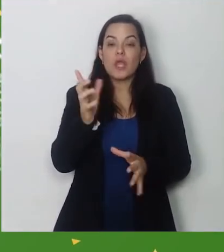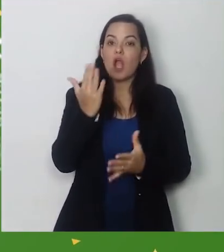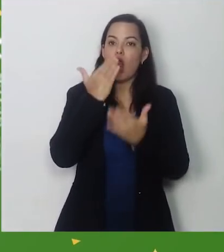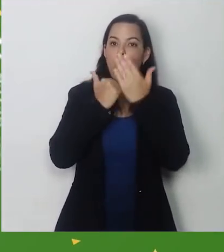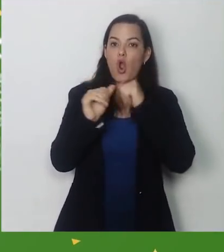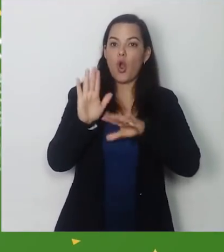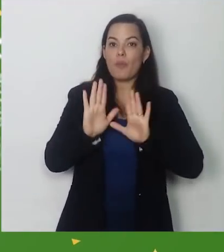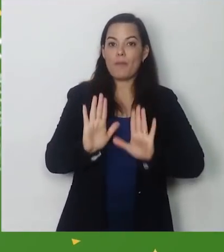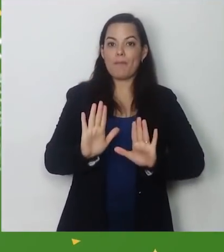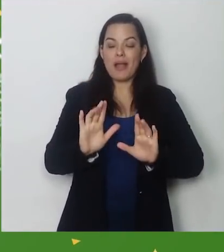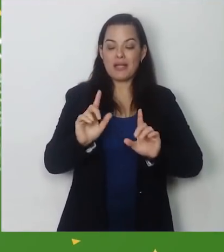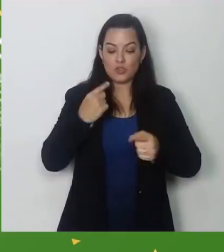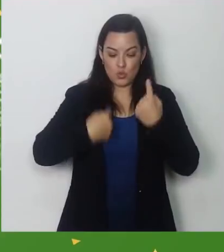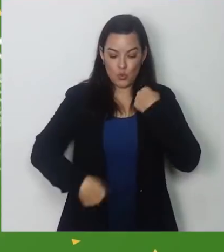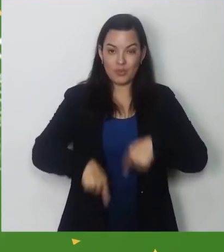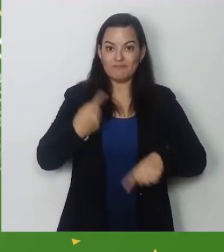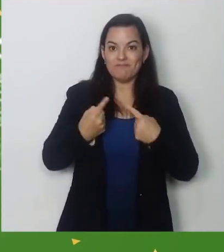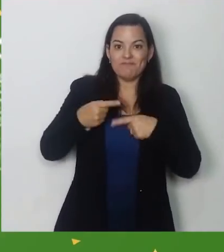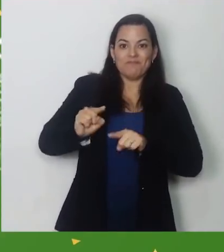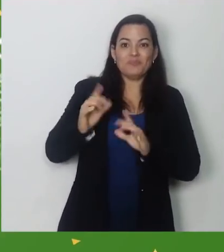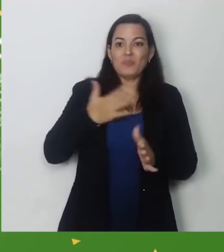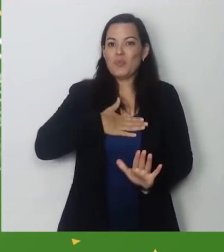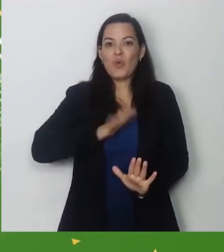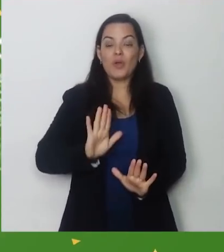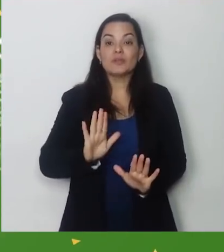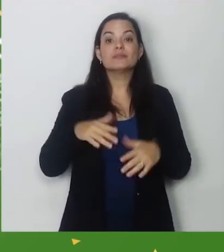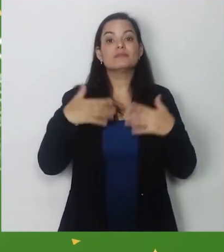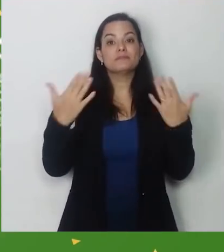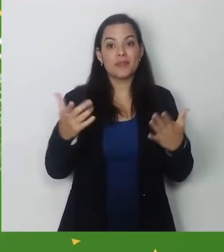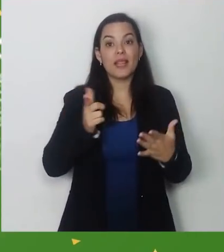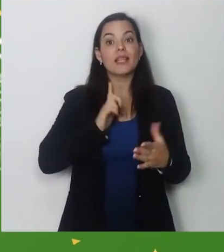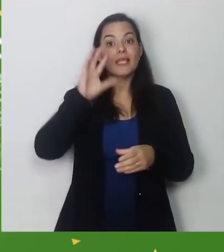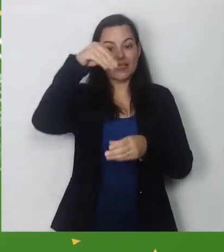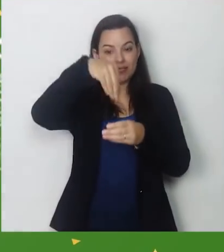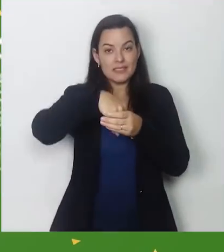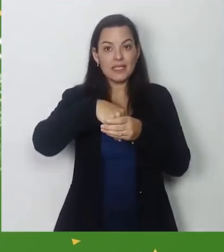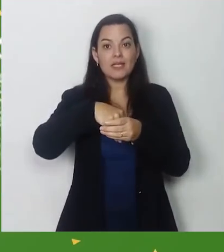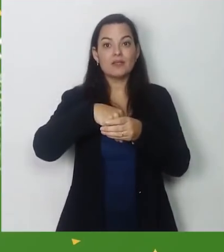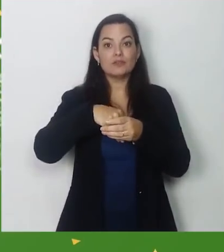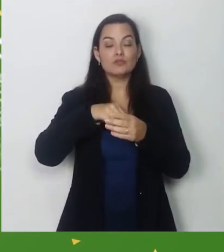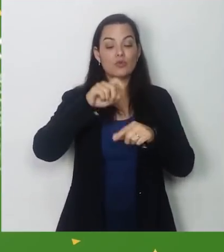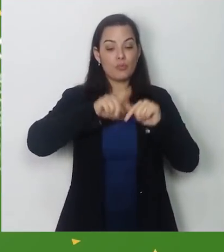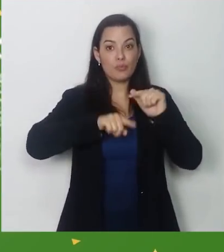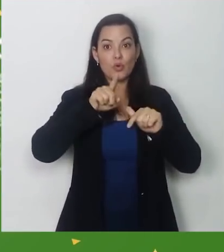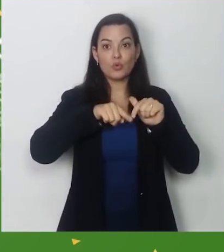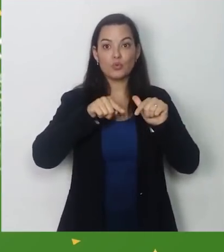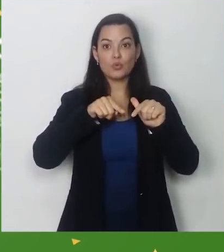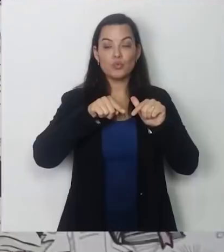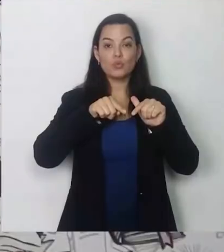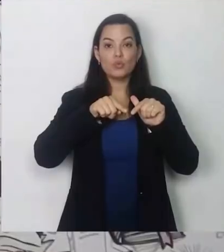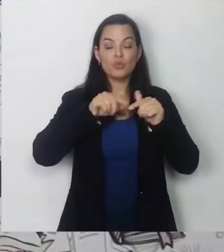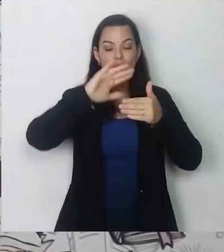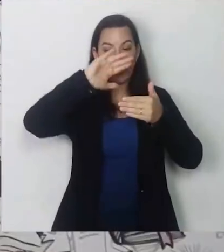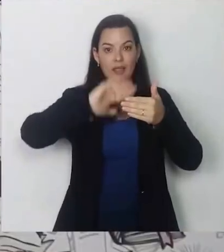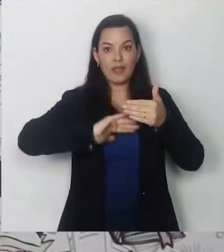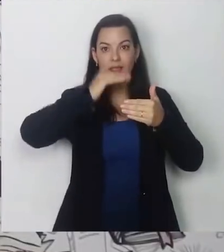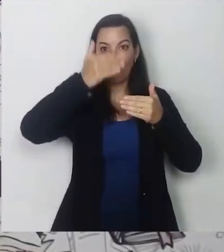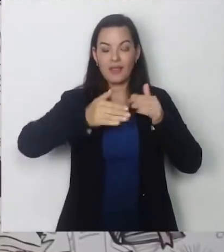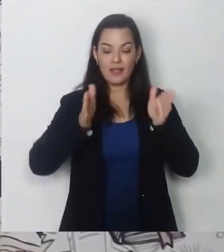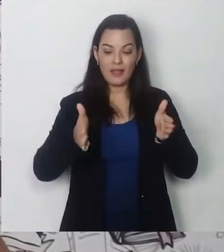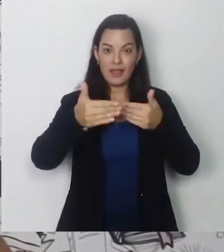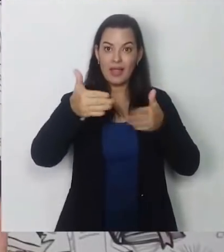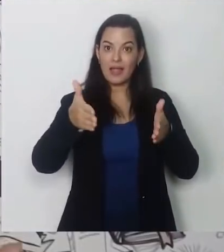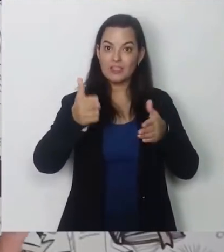ser alertadas. Então, tudo isso está nos rótulos dos produtos, incluindo a escrita